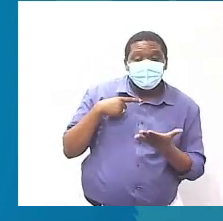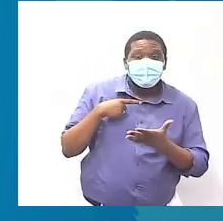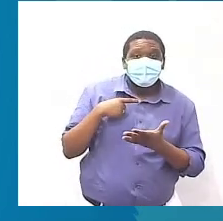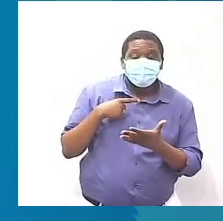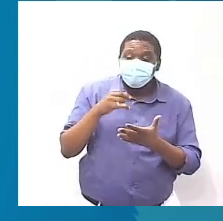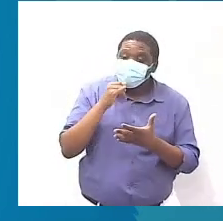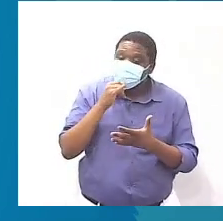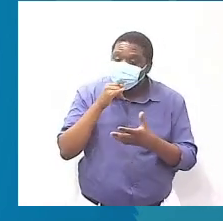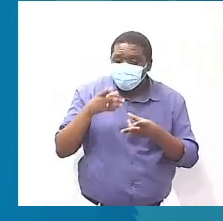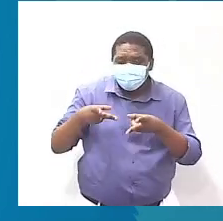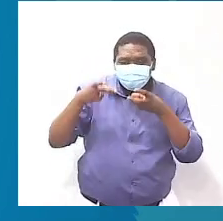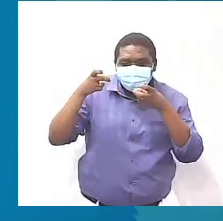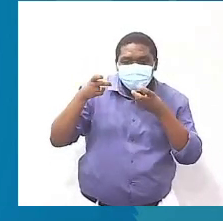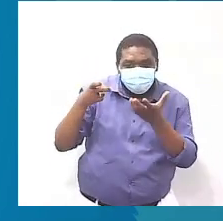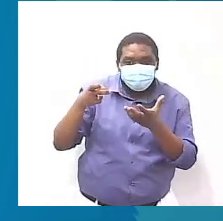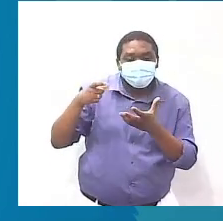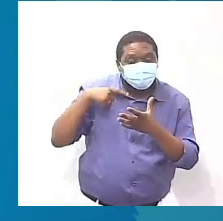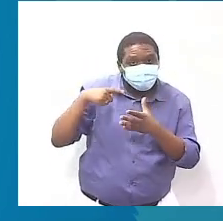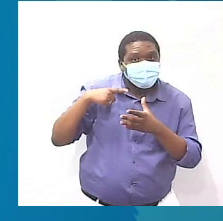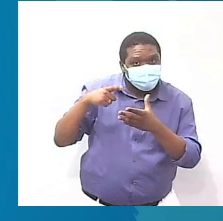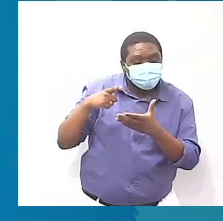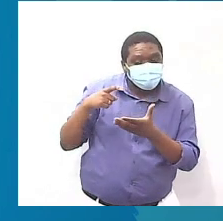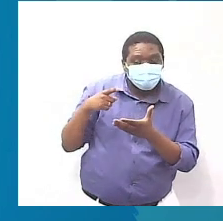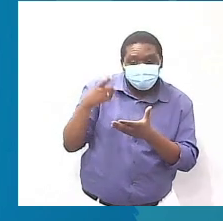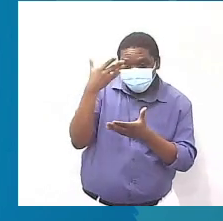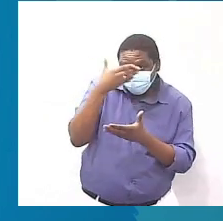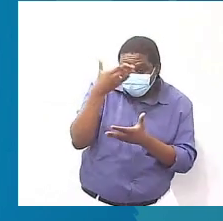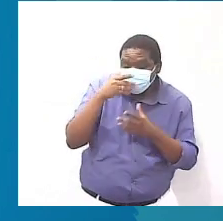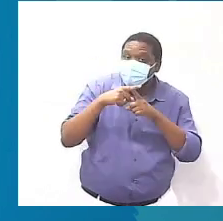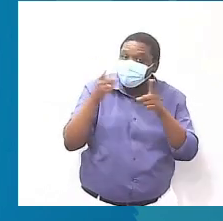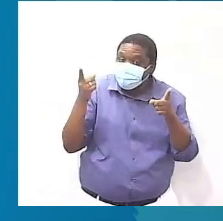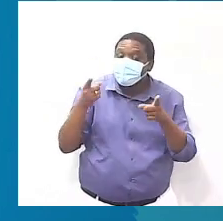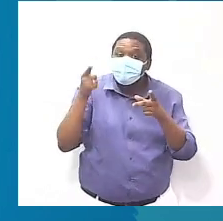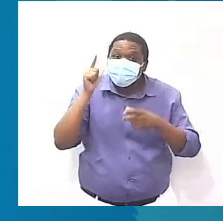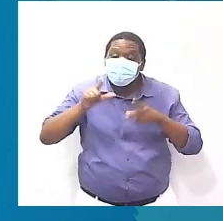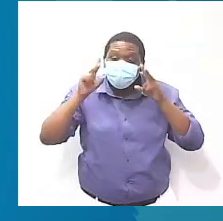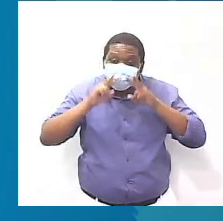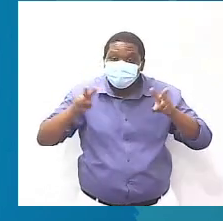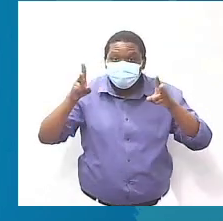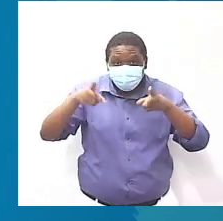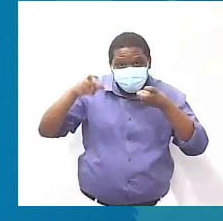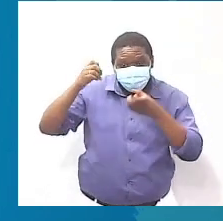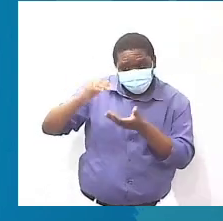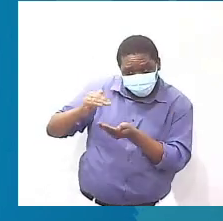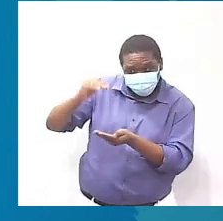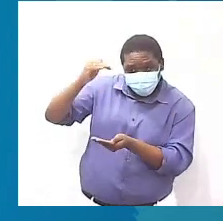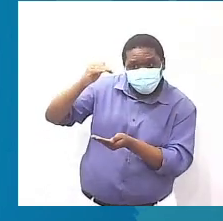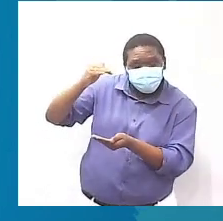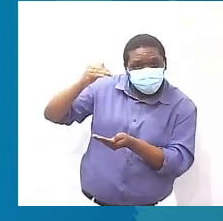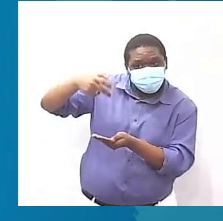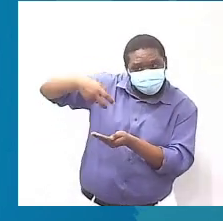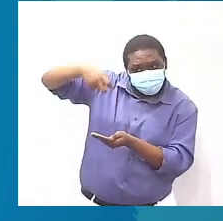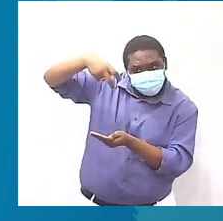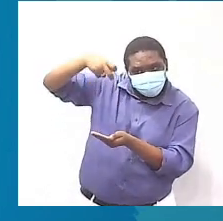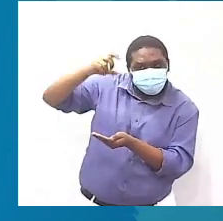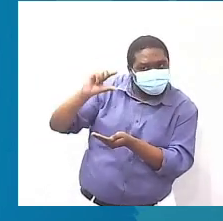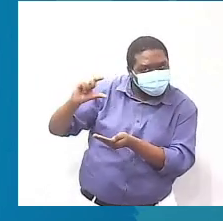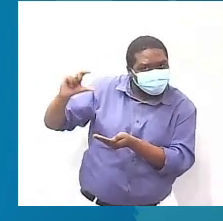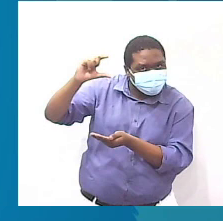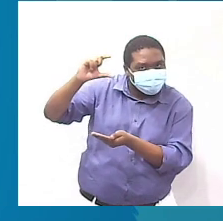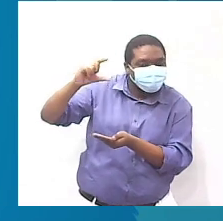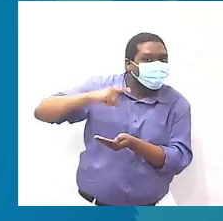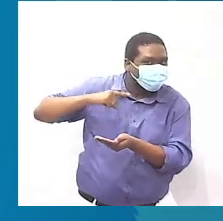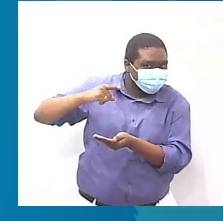não está vendo na lata de alumínio, você não está vendo no achocolatado, mas consegue visualizar na embalagem transparente plástica aí. Ó.